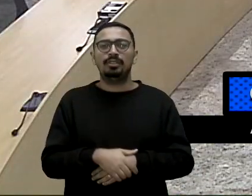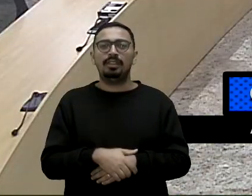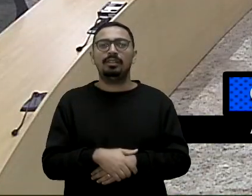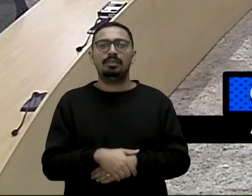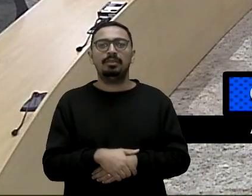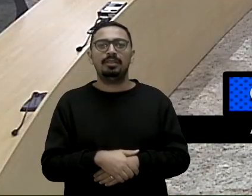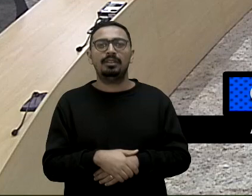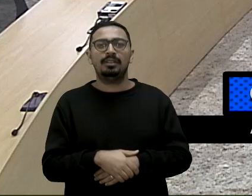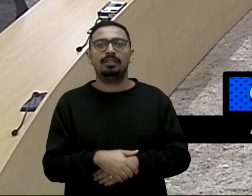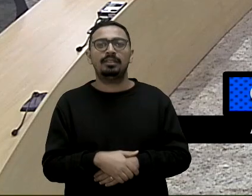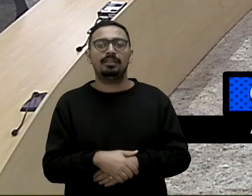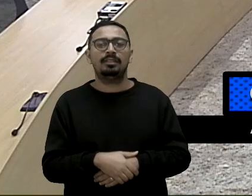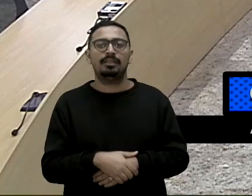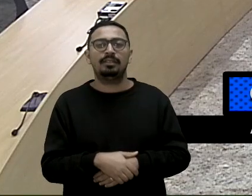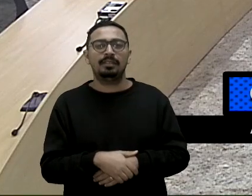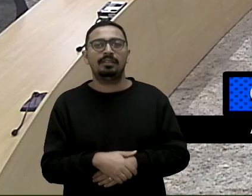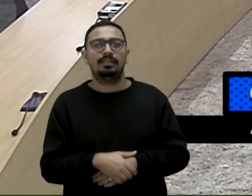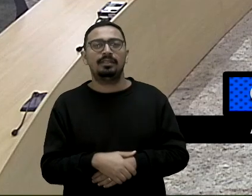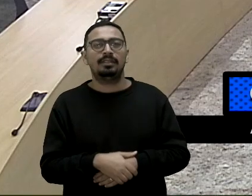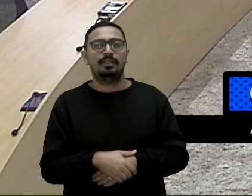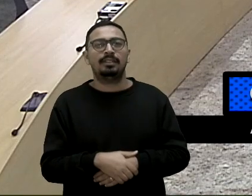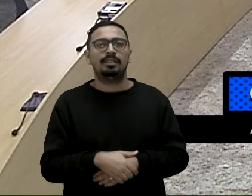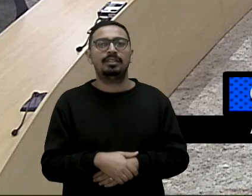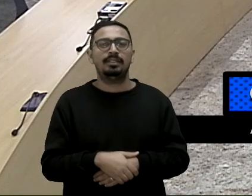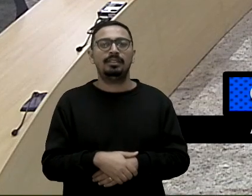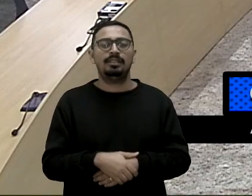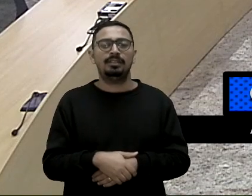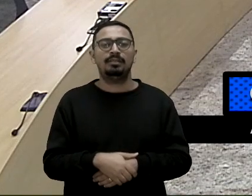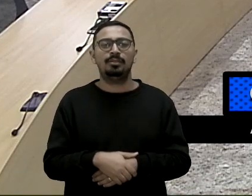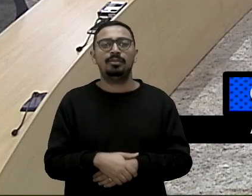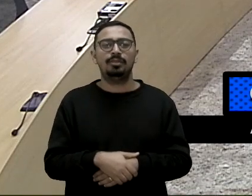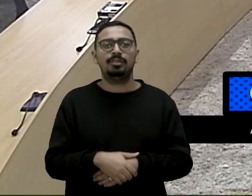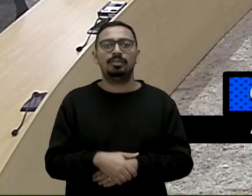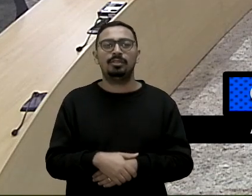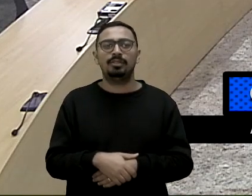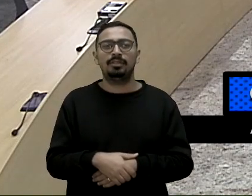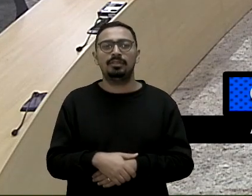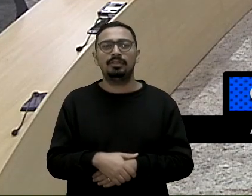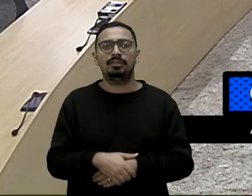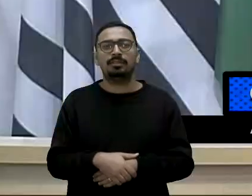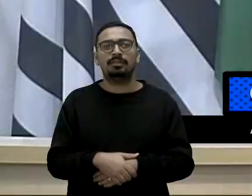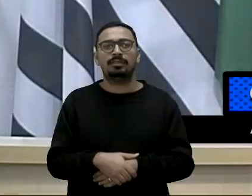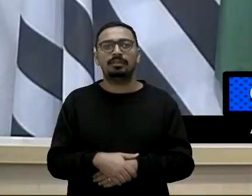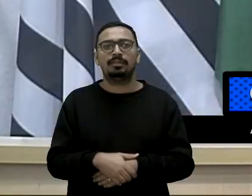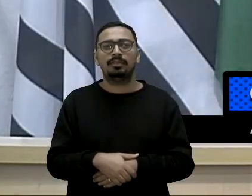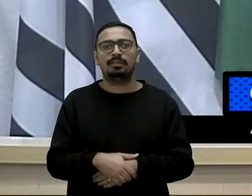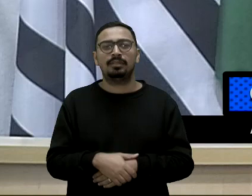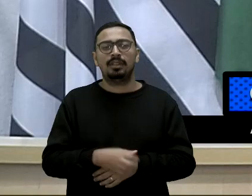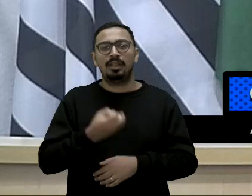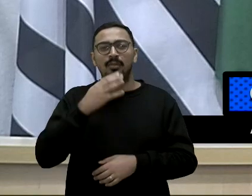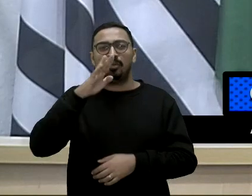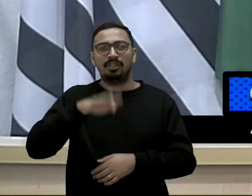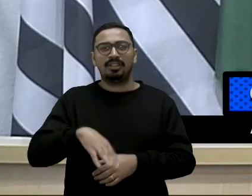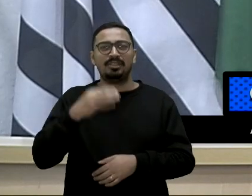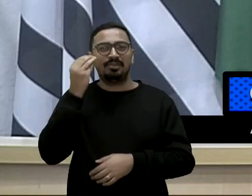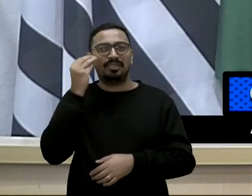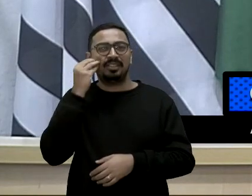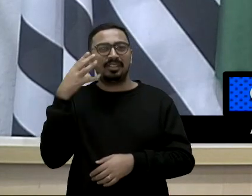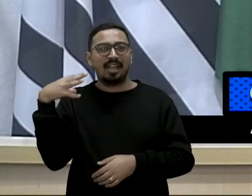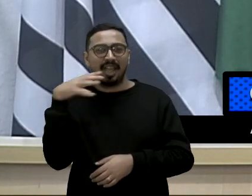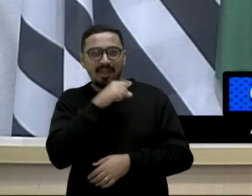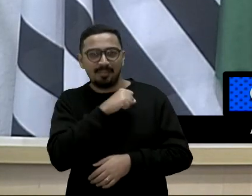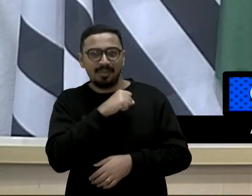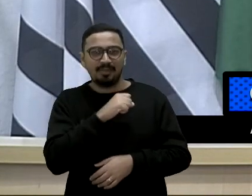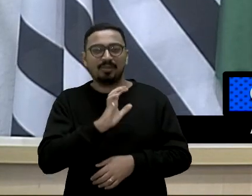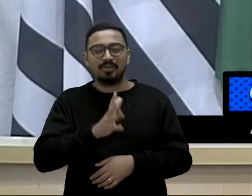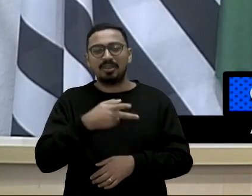Bom, Boa tarde, eu vou tentar ser brevinha, que eu já falei